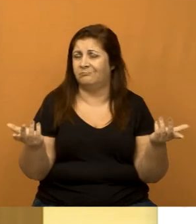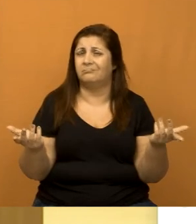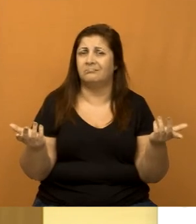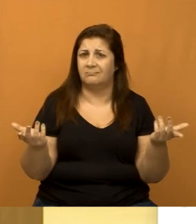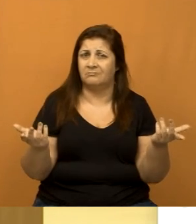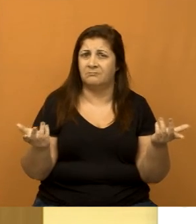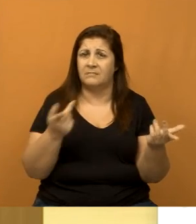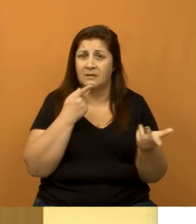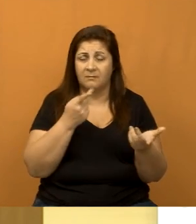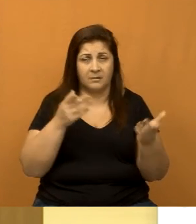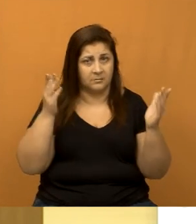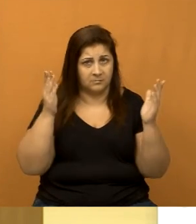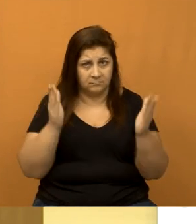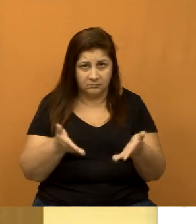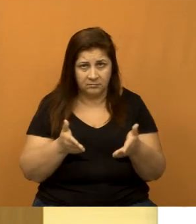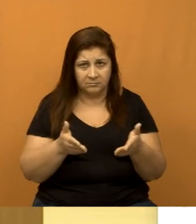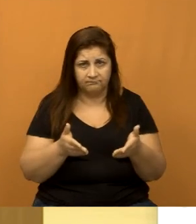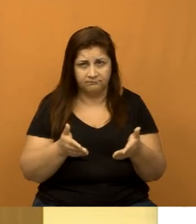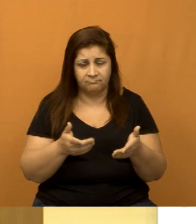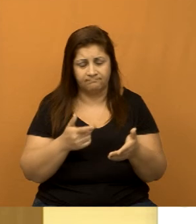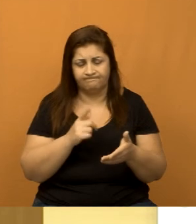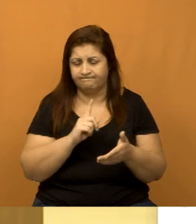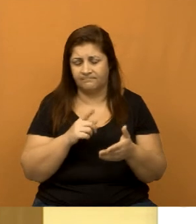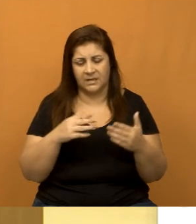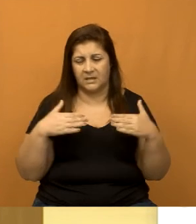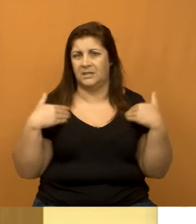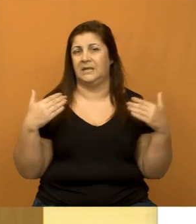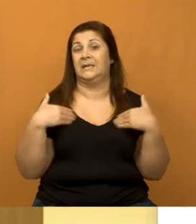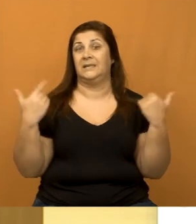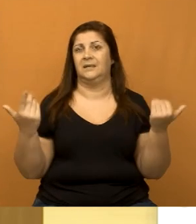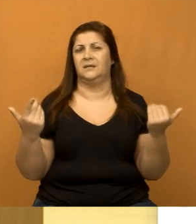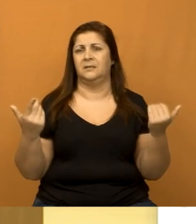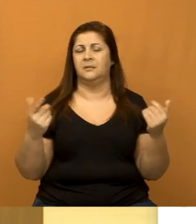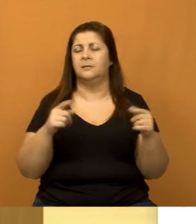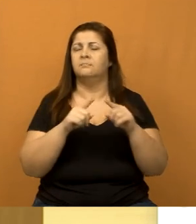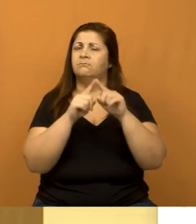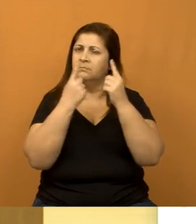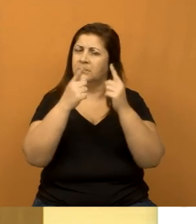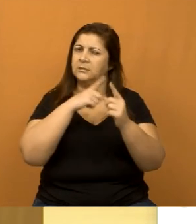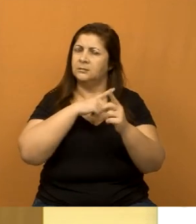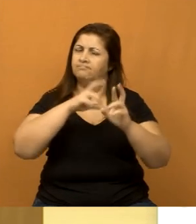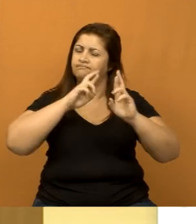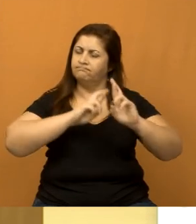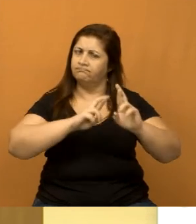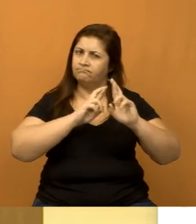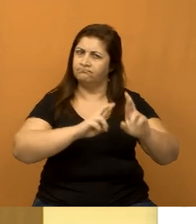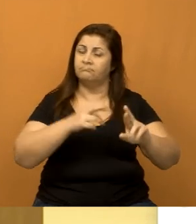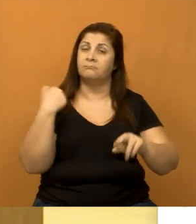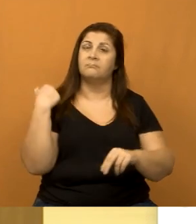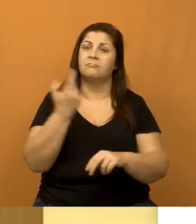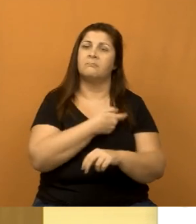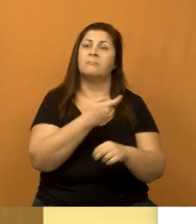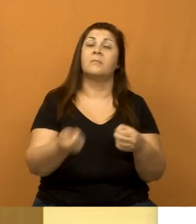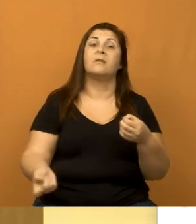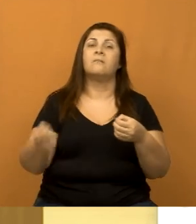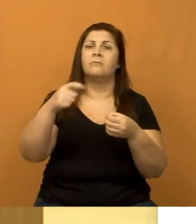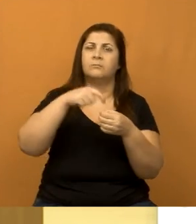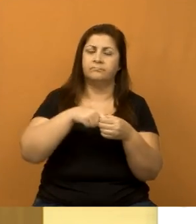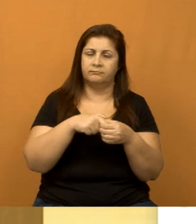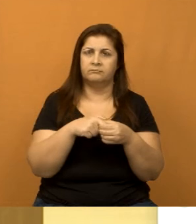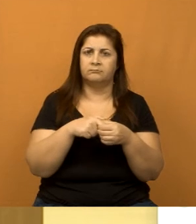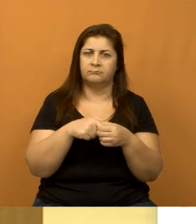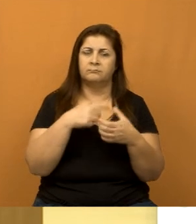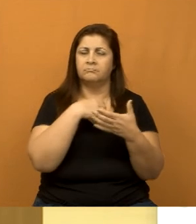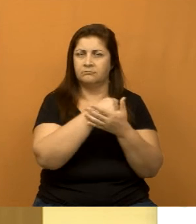mas dizer que esse momento não é de alegria, é o momento de renovar as esperanças para que a gente volte a levar